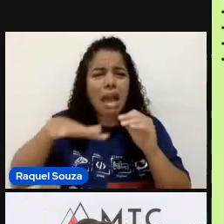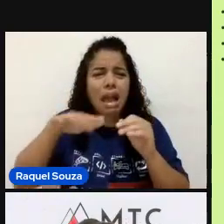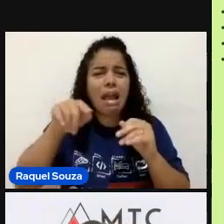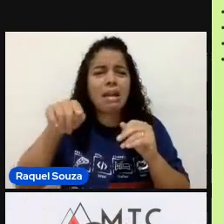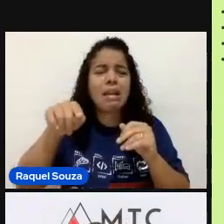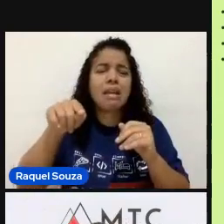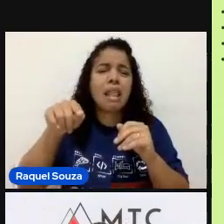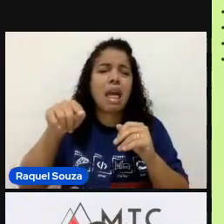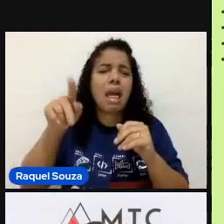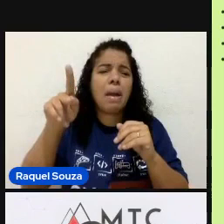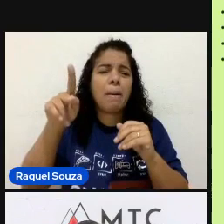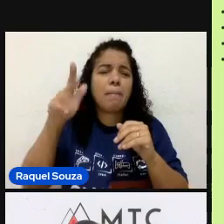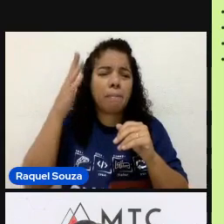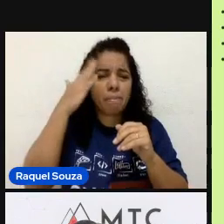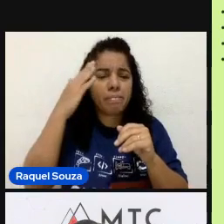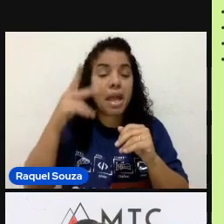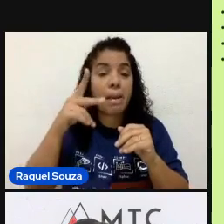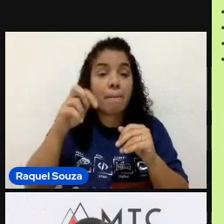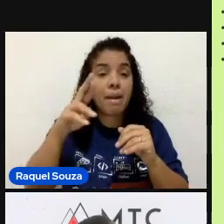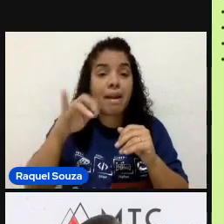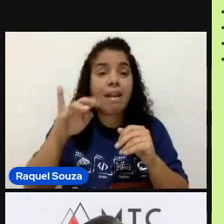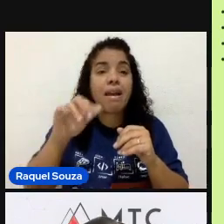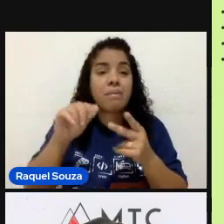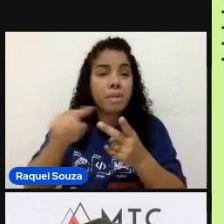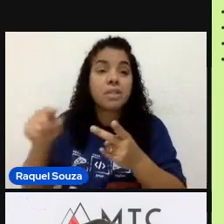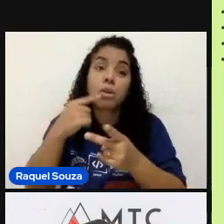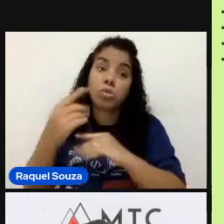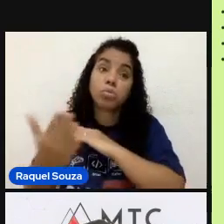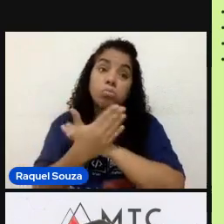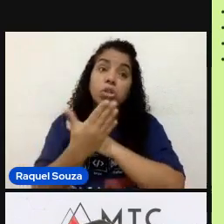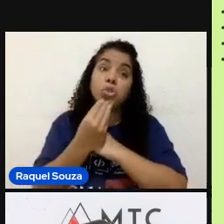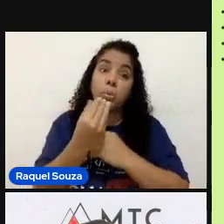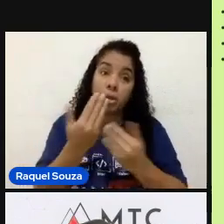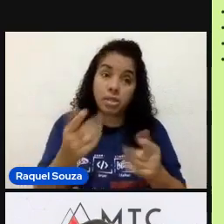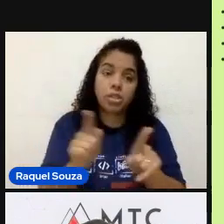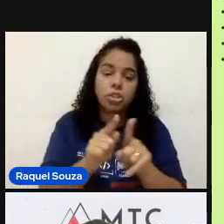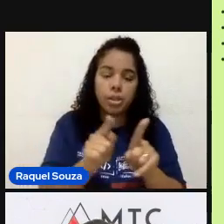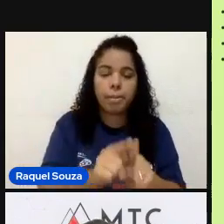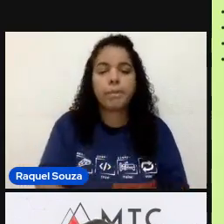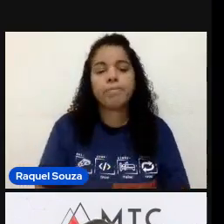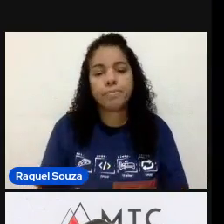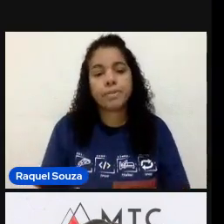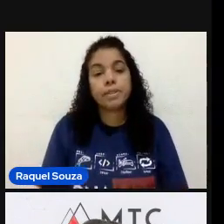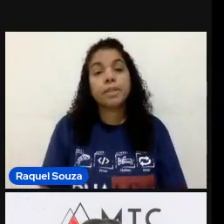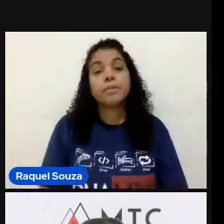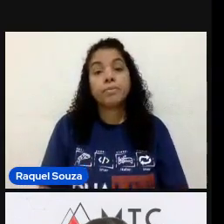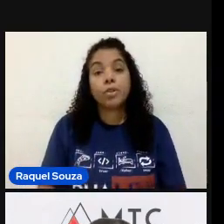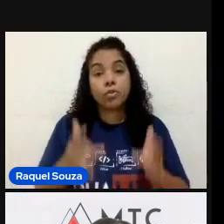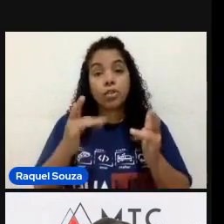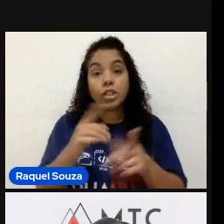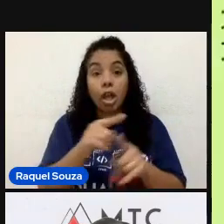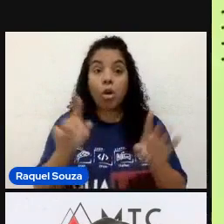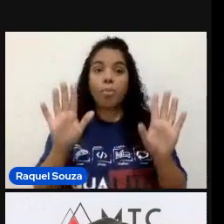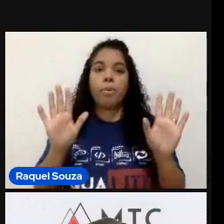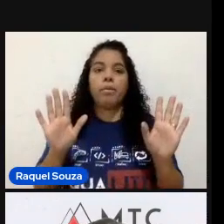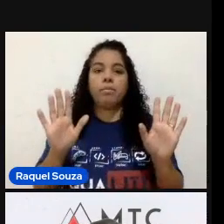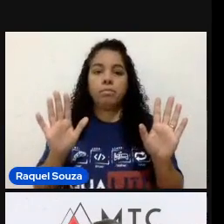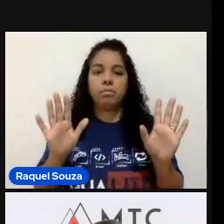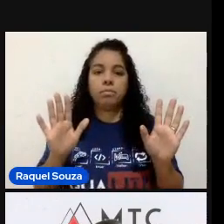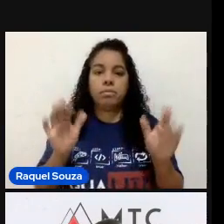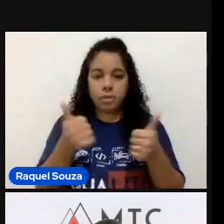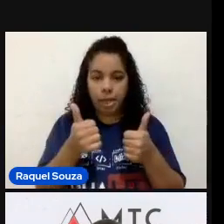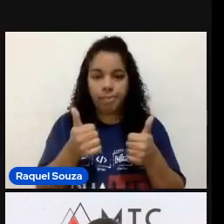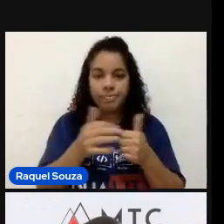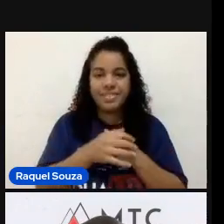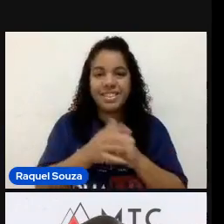coisas. Então, isso me ajudou bastante também. Eu vou deixar aqui com você. Opa, deixa eu falar. Tá.